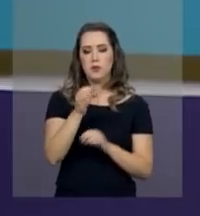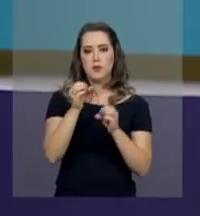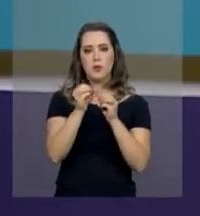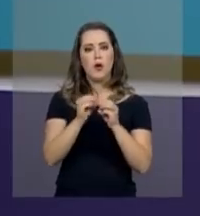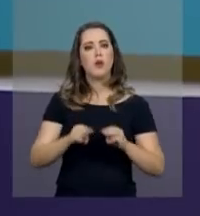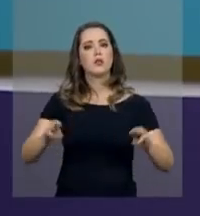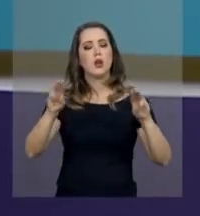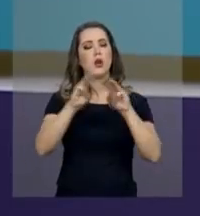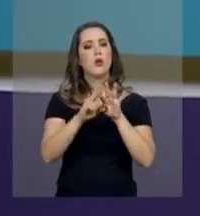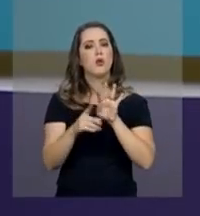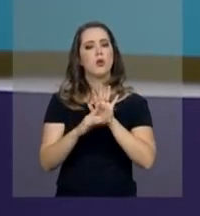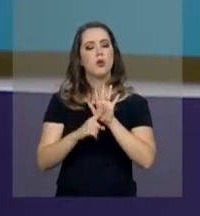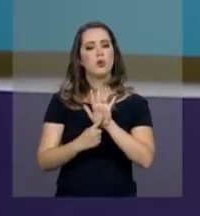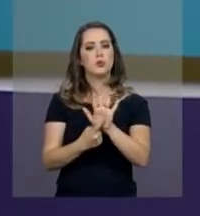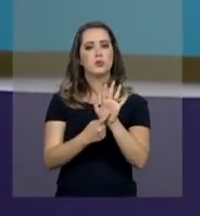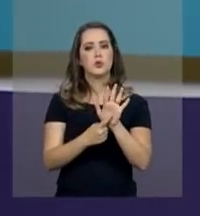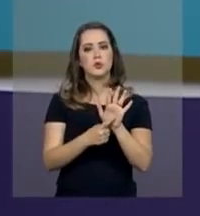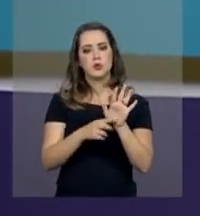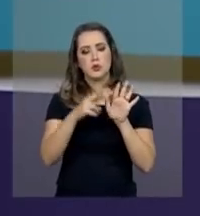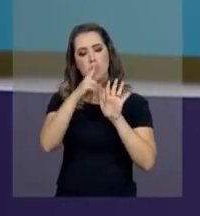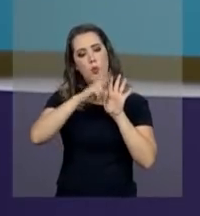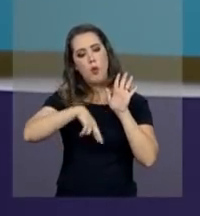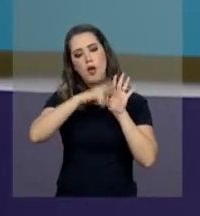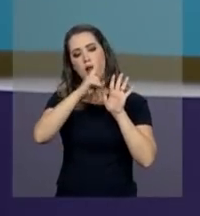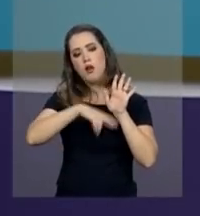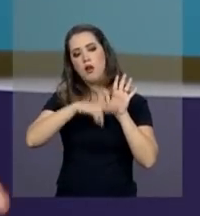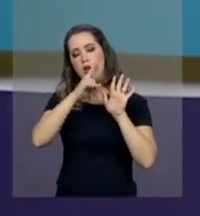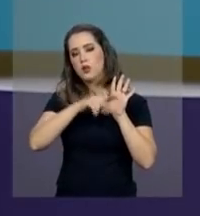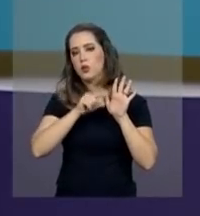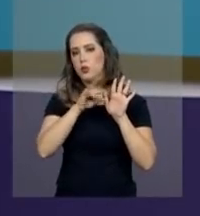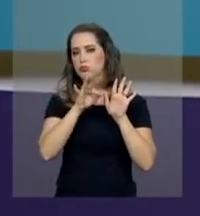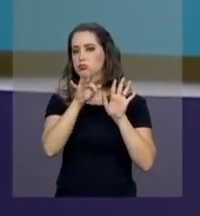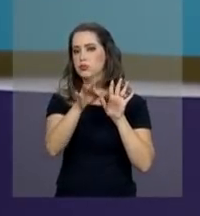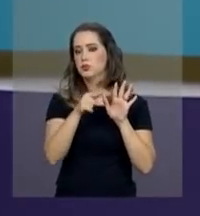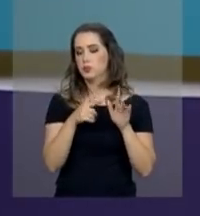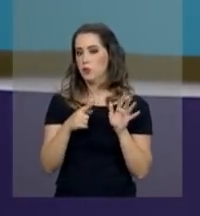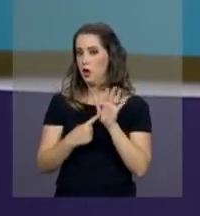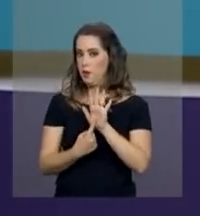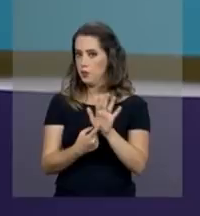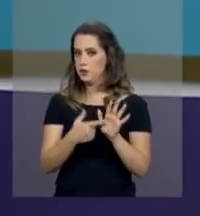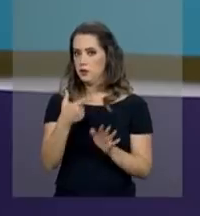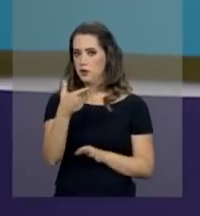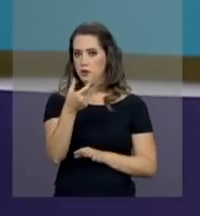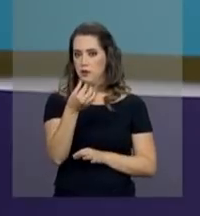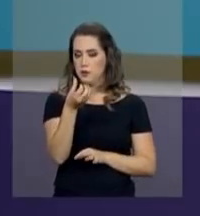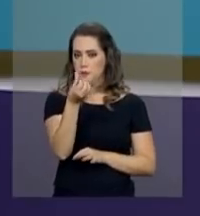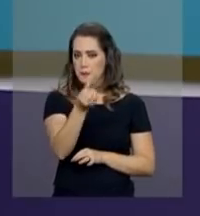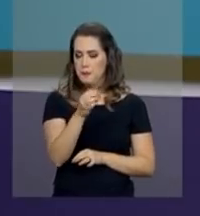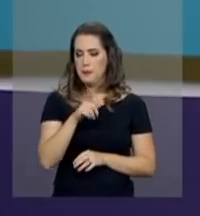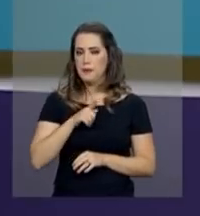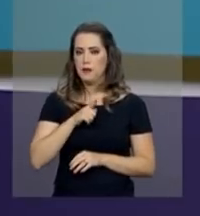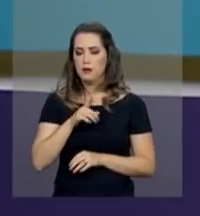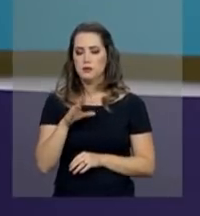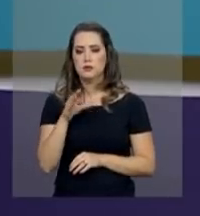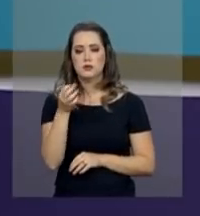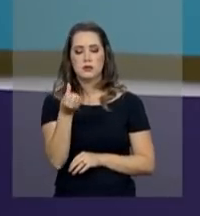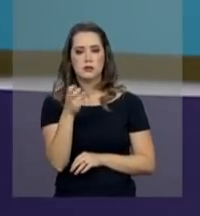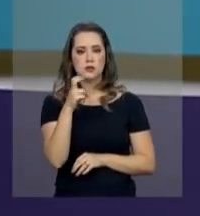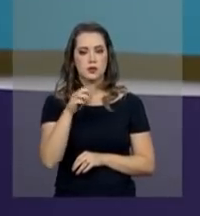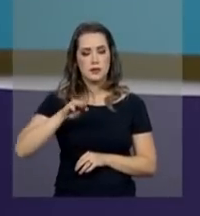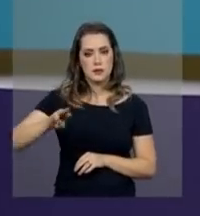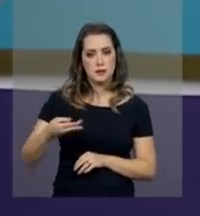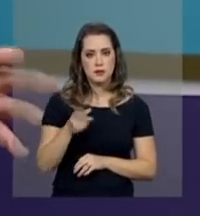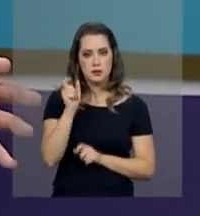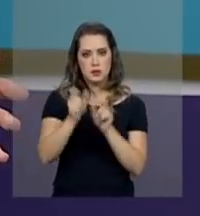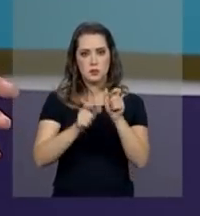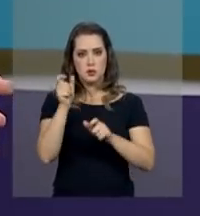relatório de tendências globais. E nesse relatório, a ONU indicava, em 2016, que existiam 65 milhões